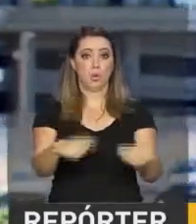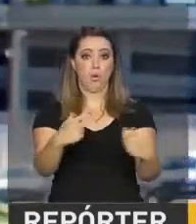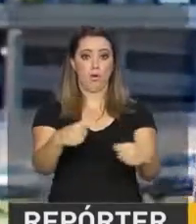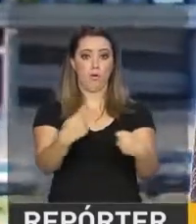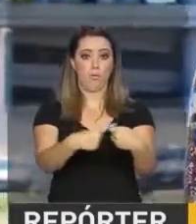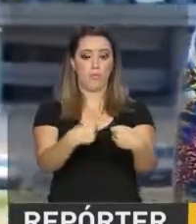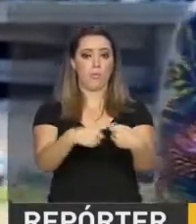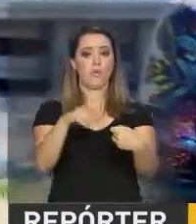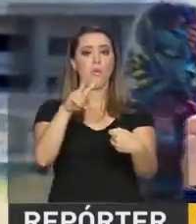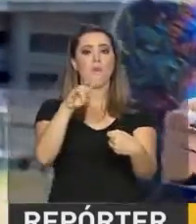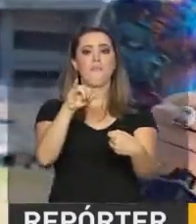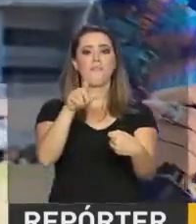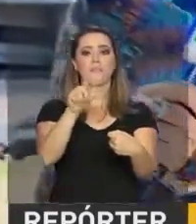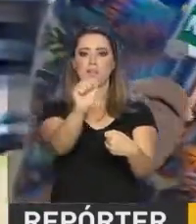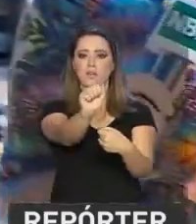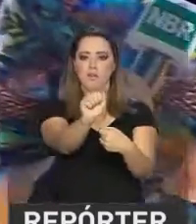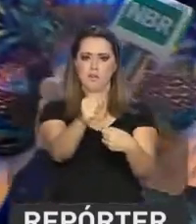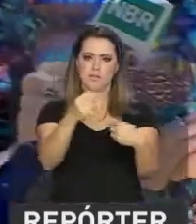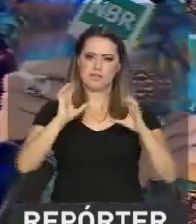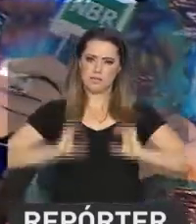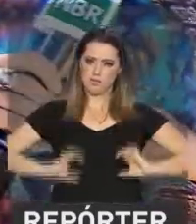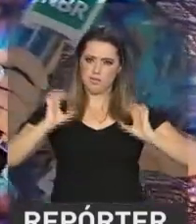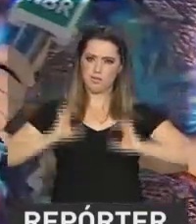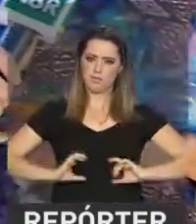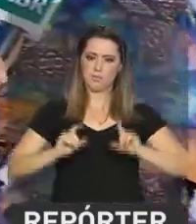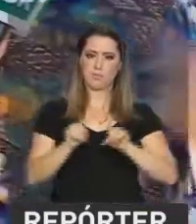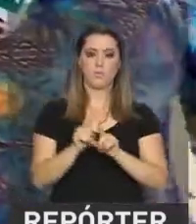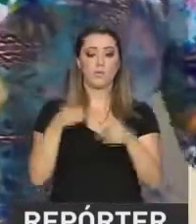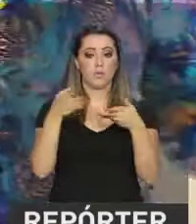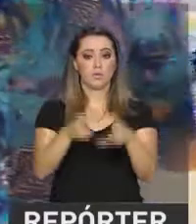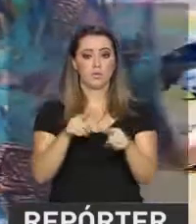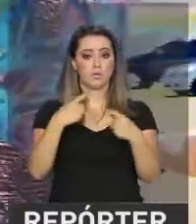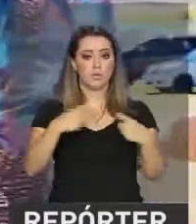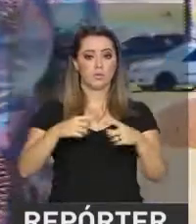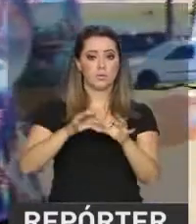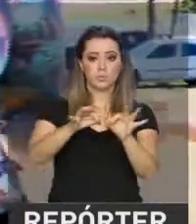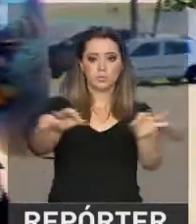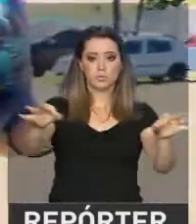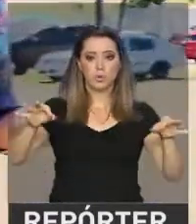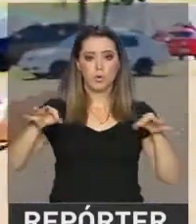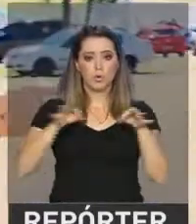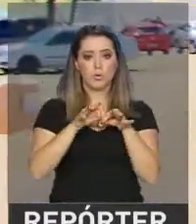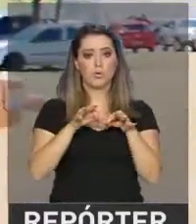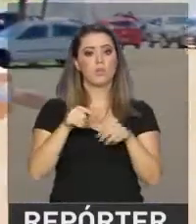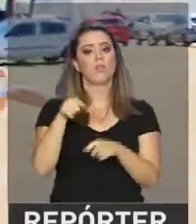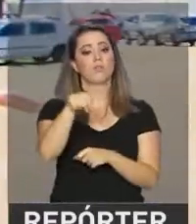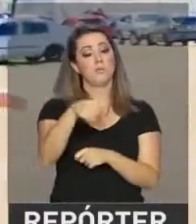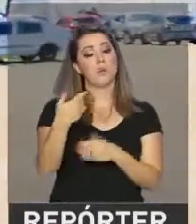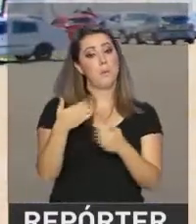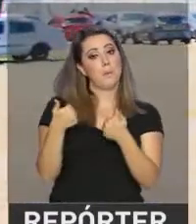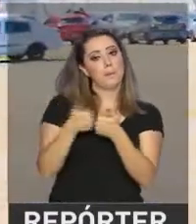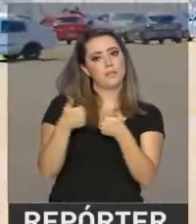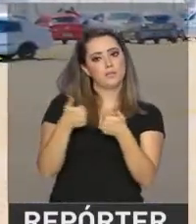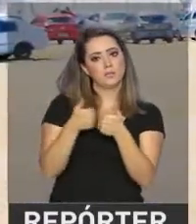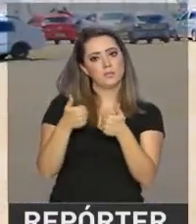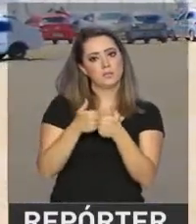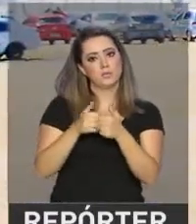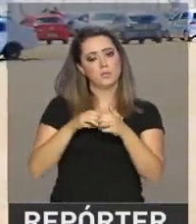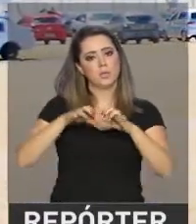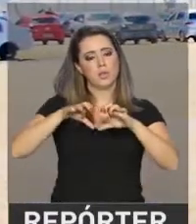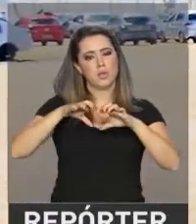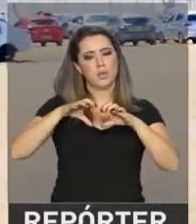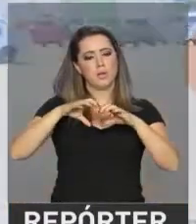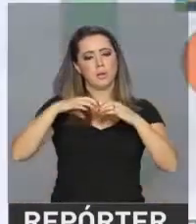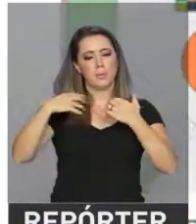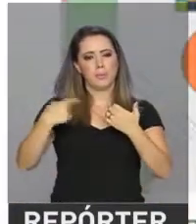evento que acontece dentro do fórum mundial da água neste espaço aqui de 10 mil metros quadrados na área externa do estádio mané garrincha